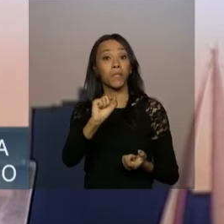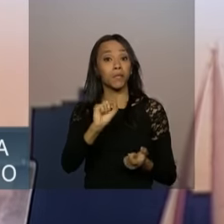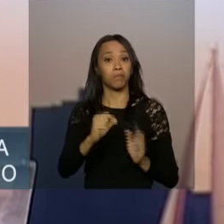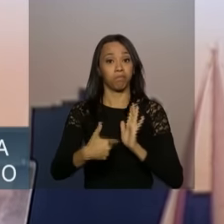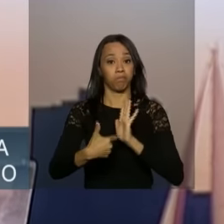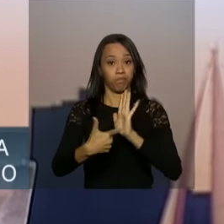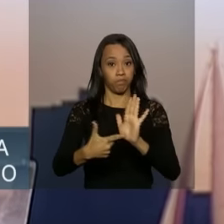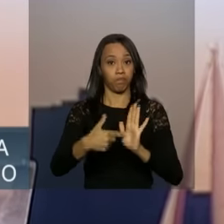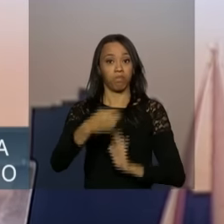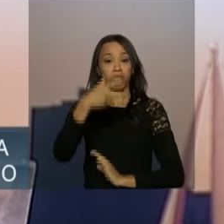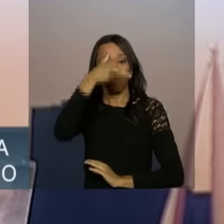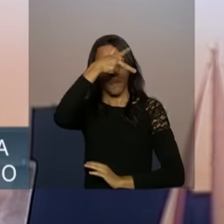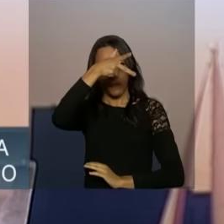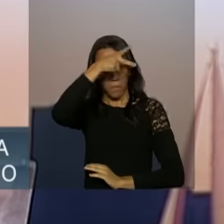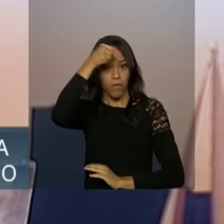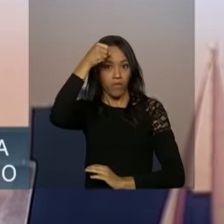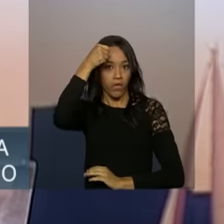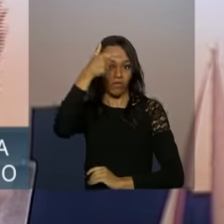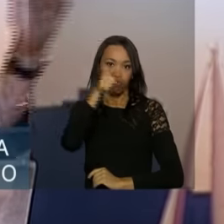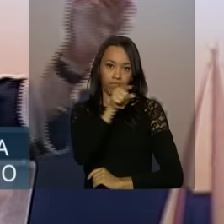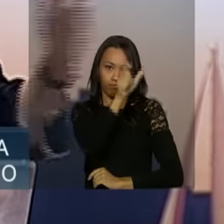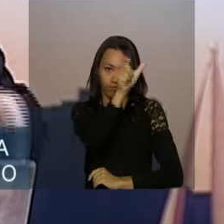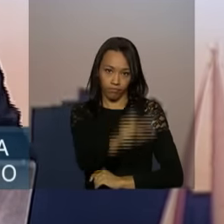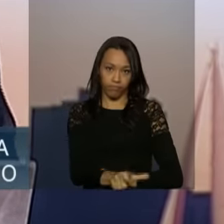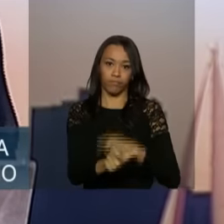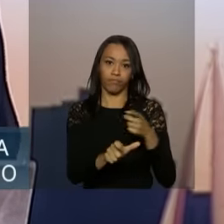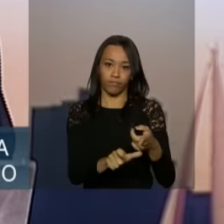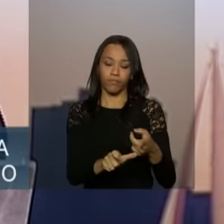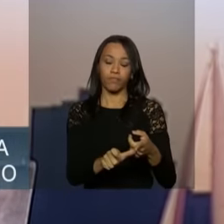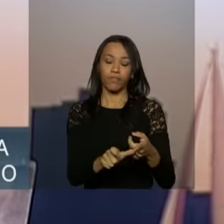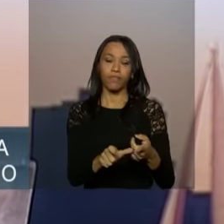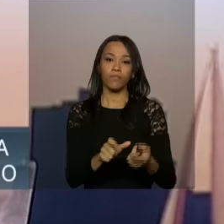sobre o estágio